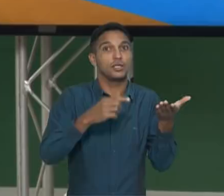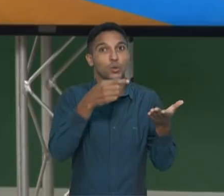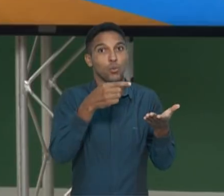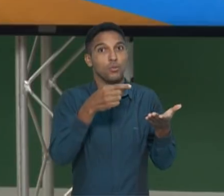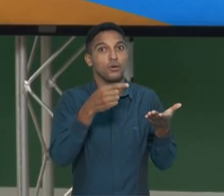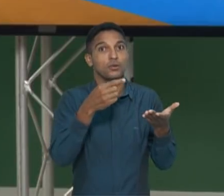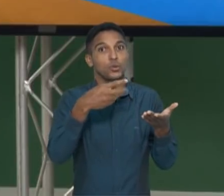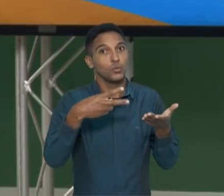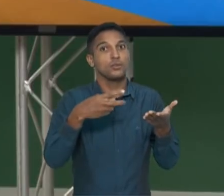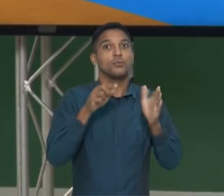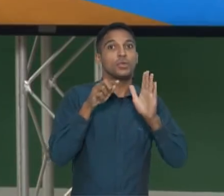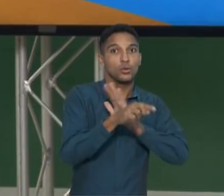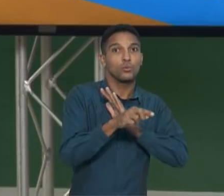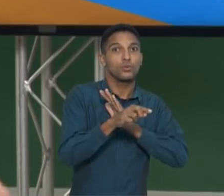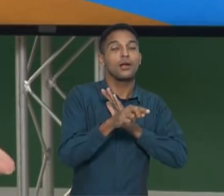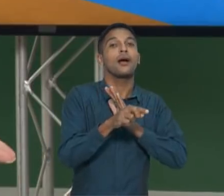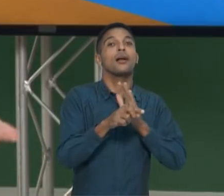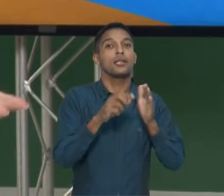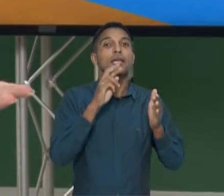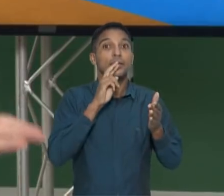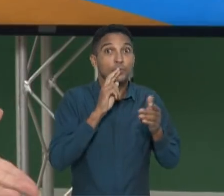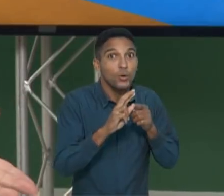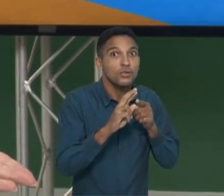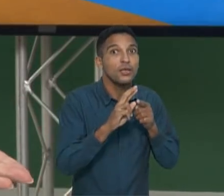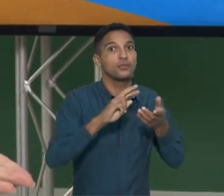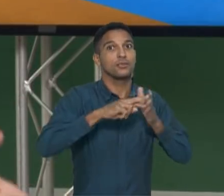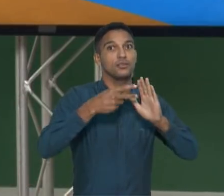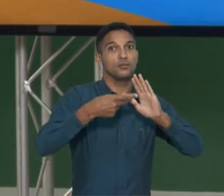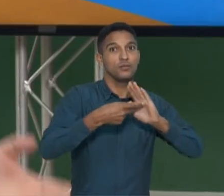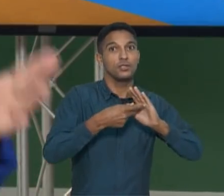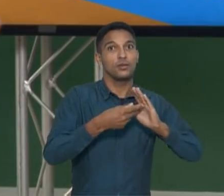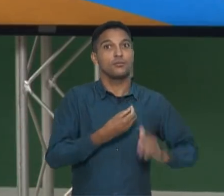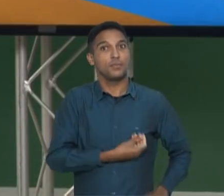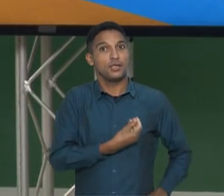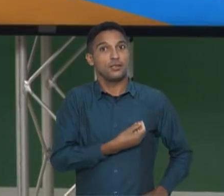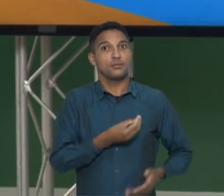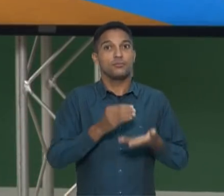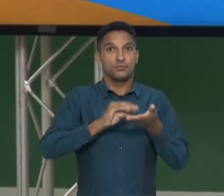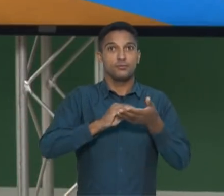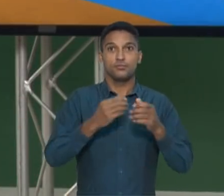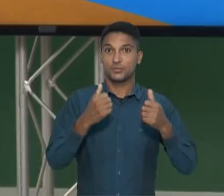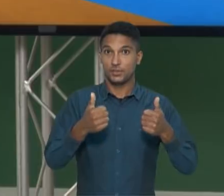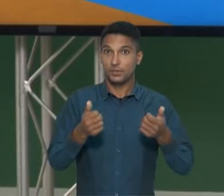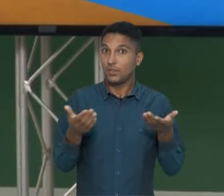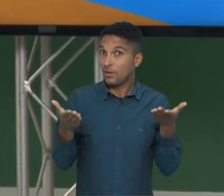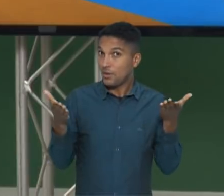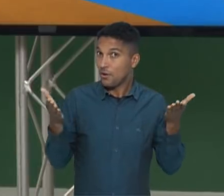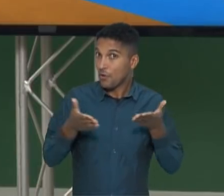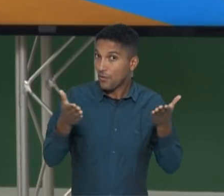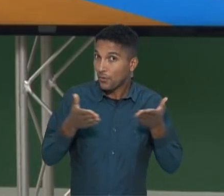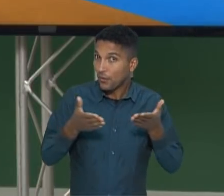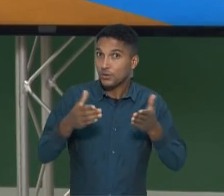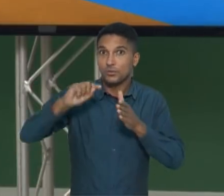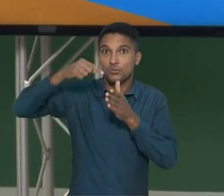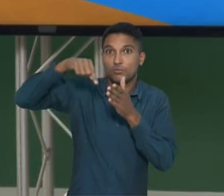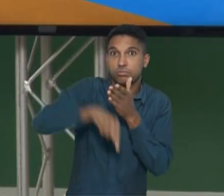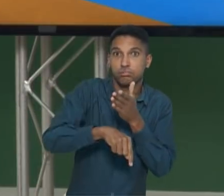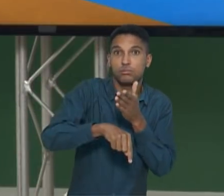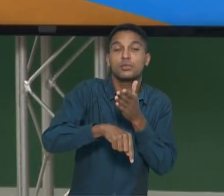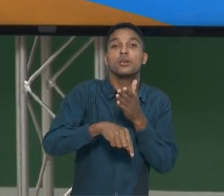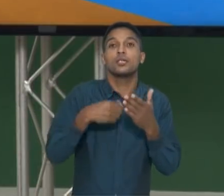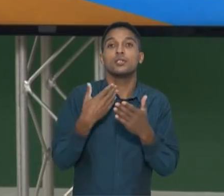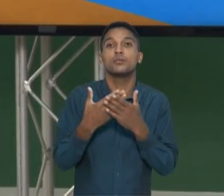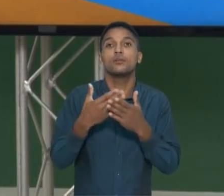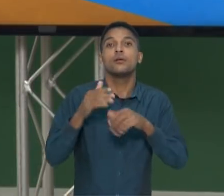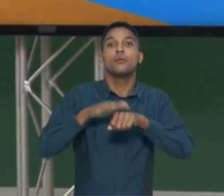presença de vocês por meio das respostas a esse formulário, certo? Hoje a gente vai aprofundar um pouco mais aquilo que aprendemos na